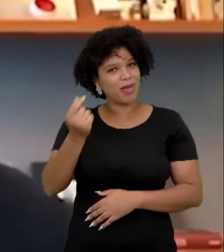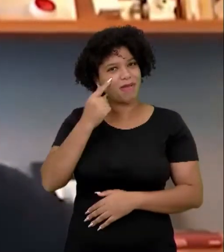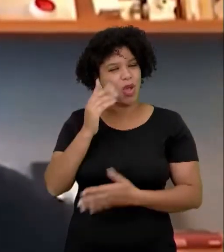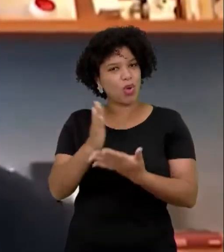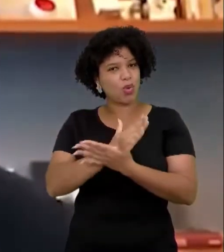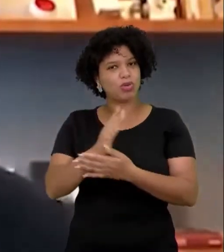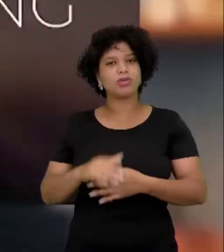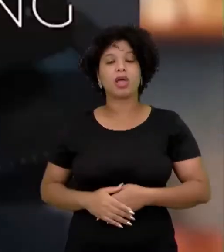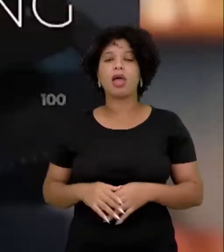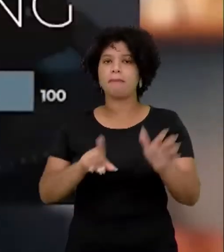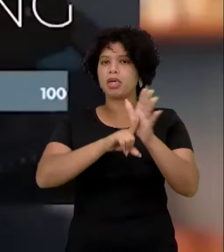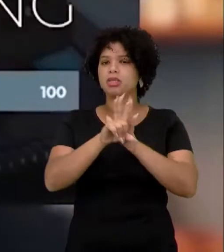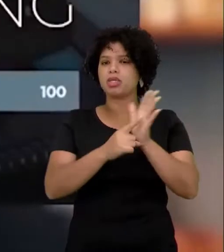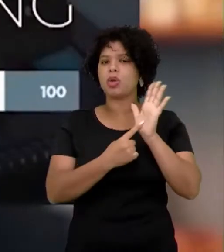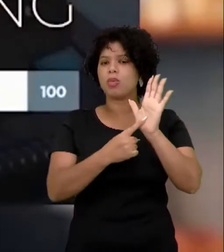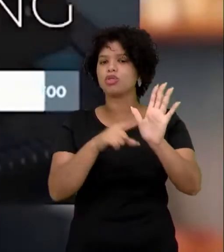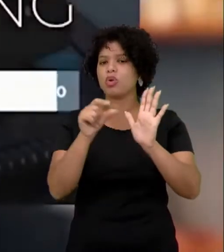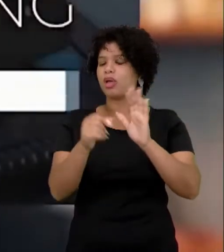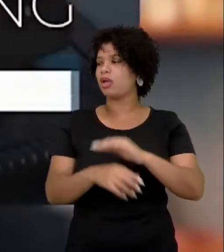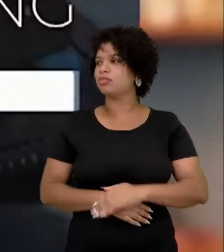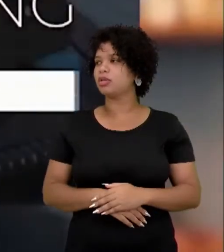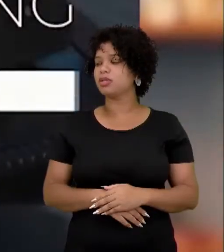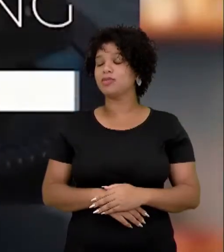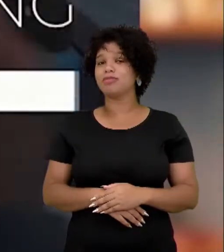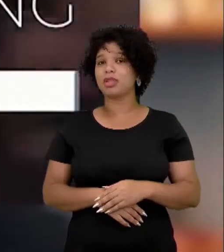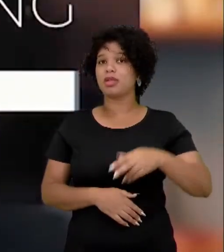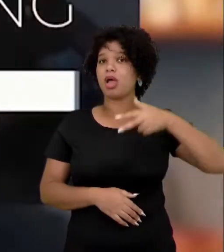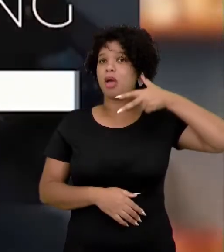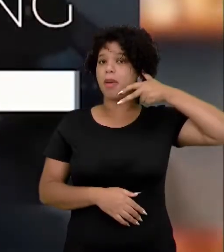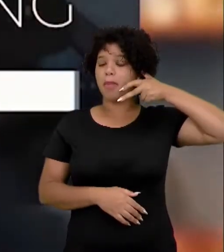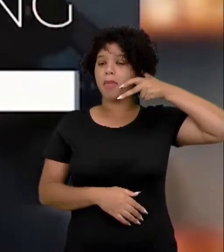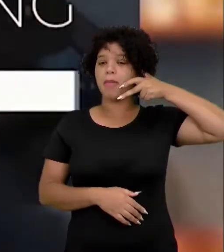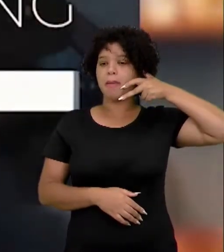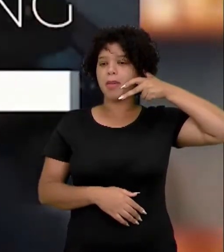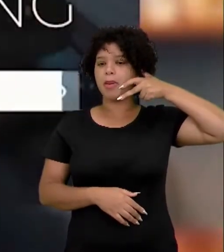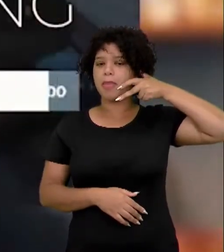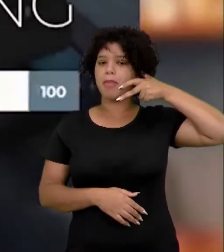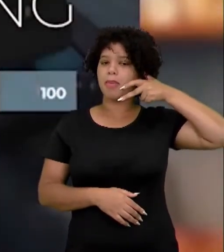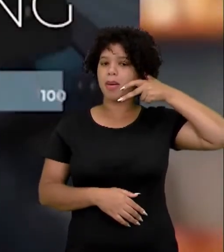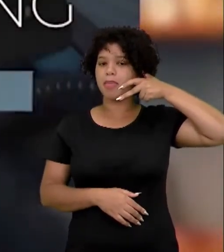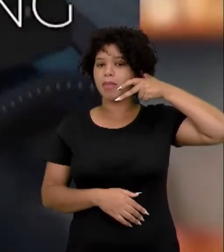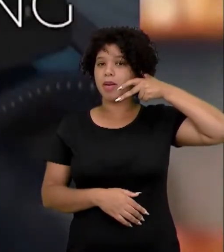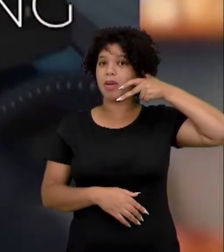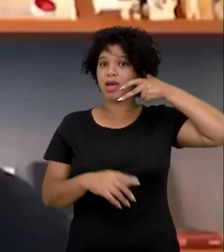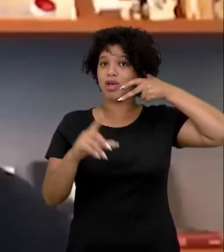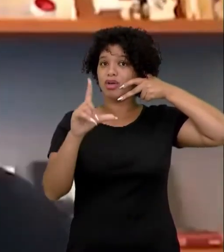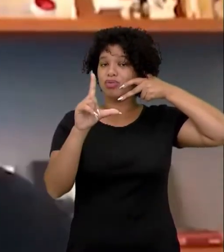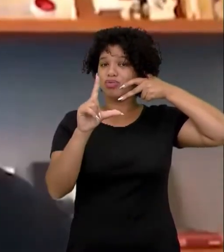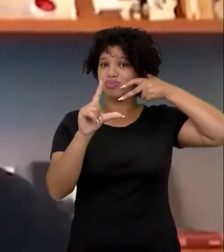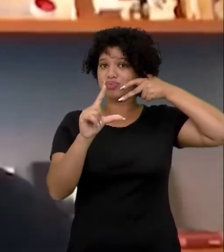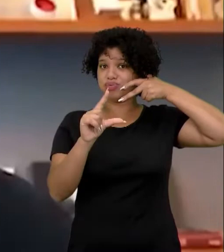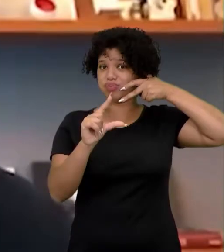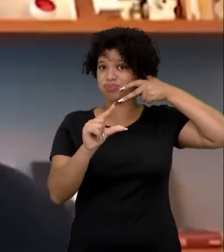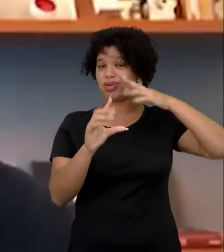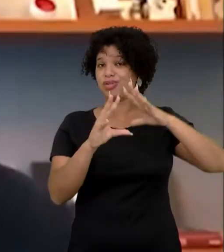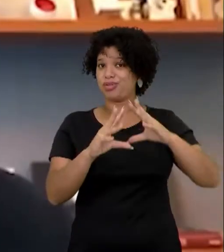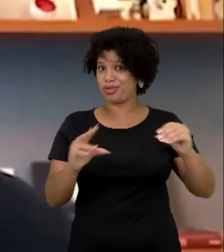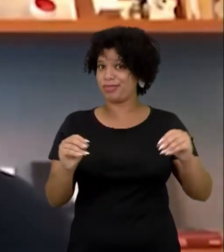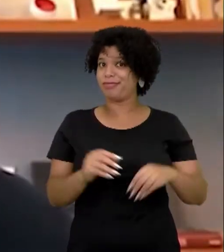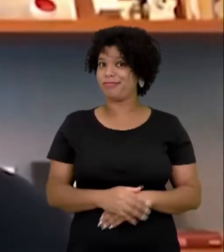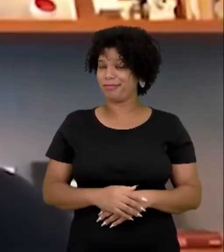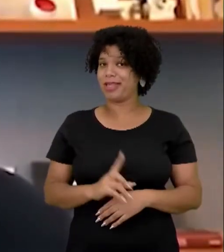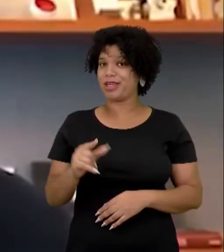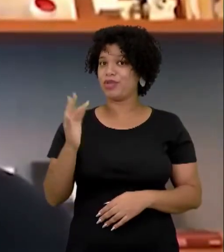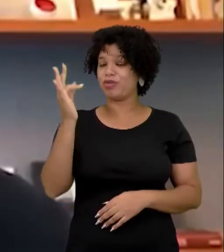elas. Segundo esse estudo, atendentes de telemarketing têm 99% de chance de não existirem mais, porque vai ser uma profissão que